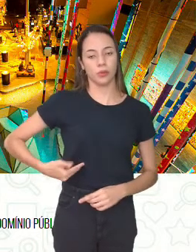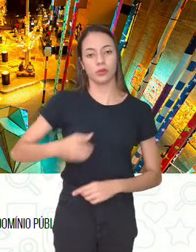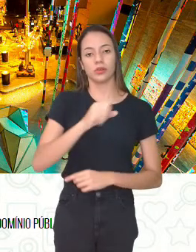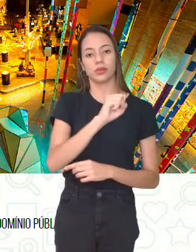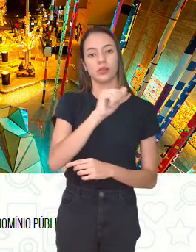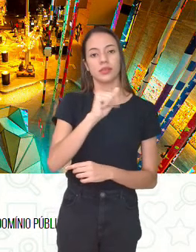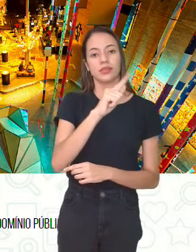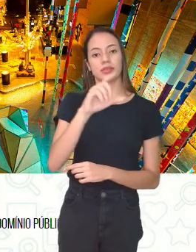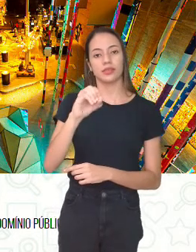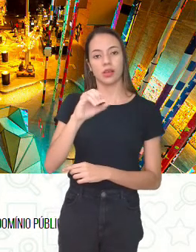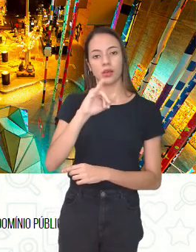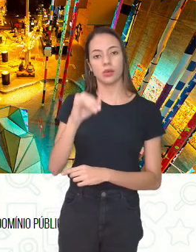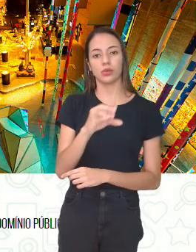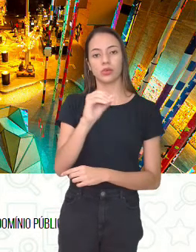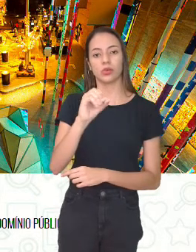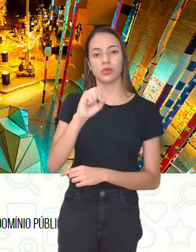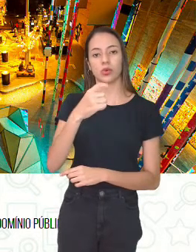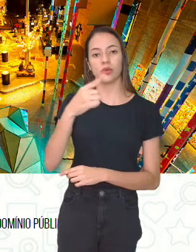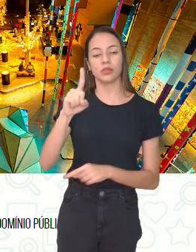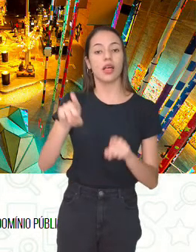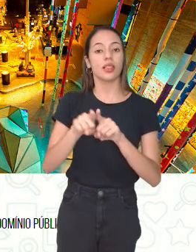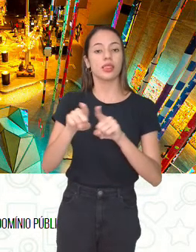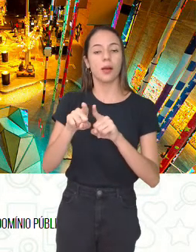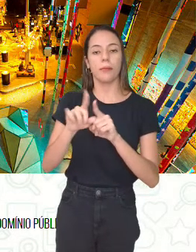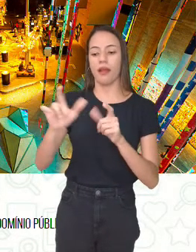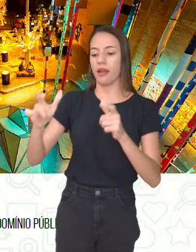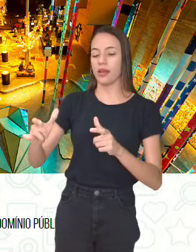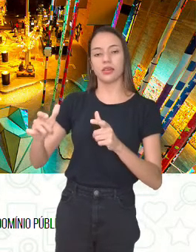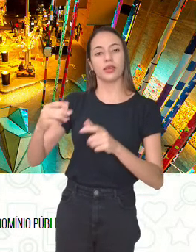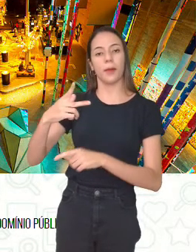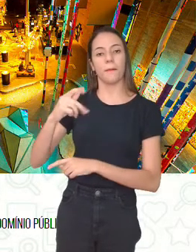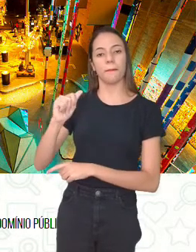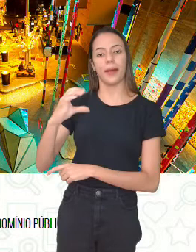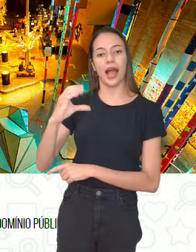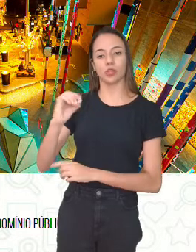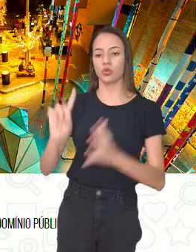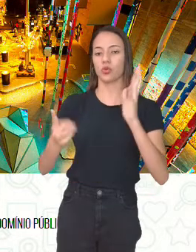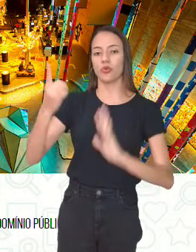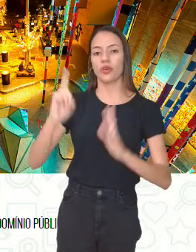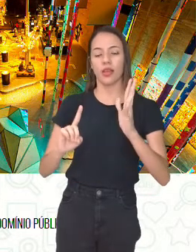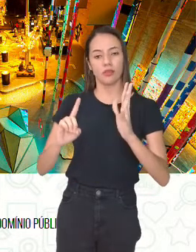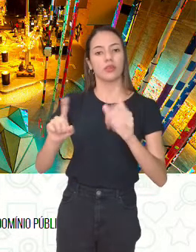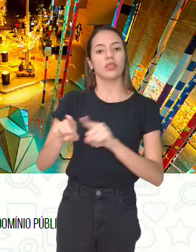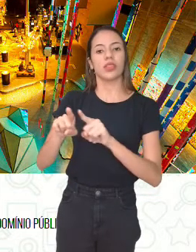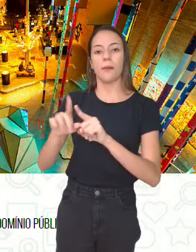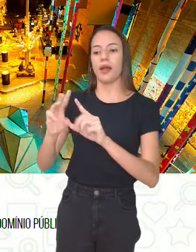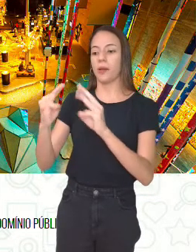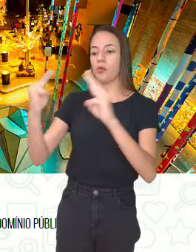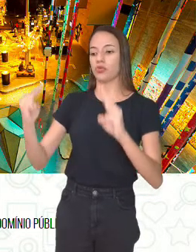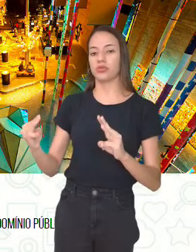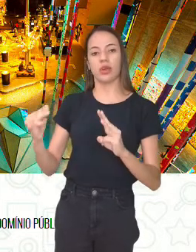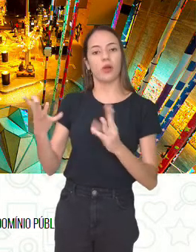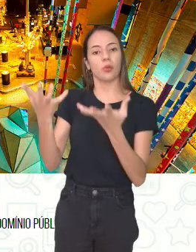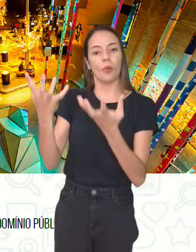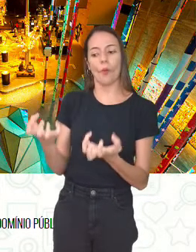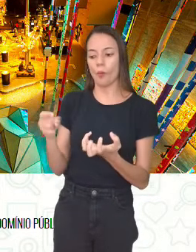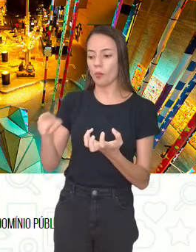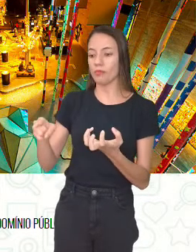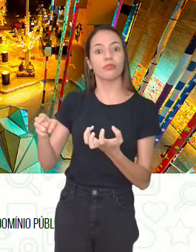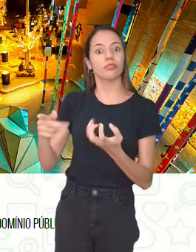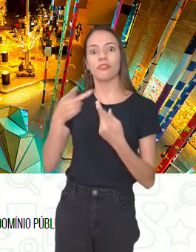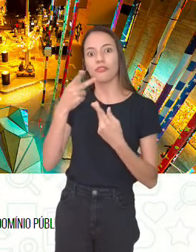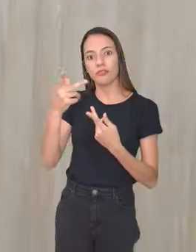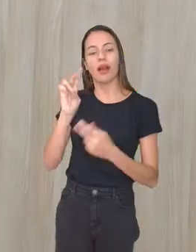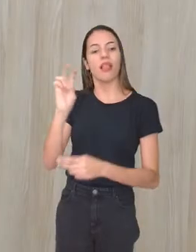bonito, como o Passo do Frevo, o Cais do Sertão, são locais que estão contando da nossa cultura. E você,